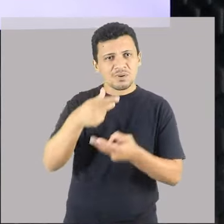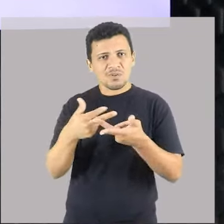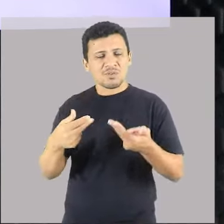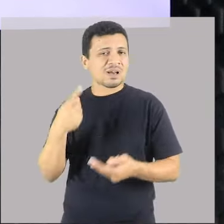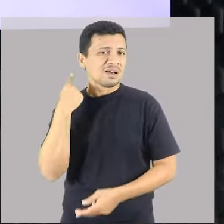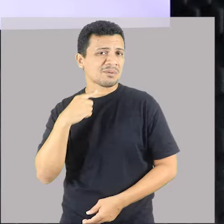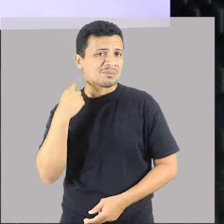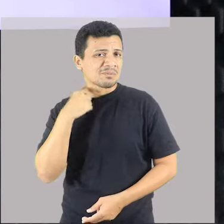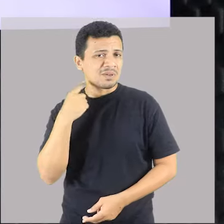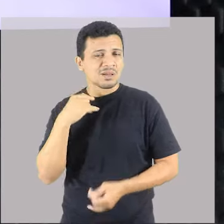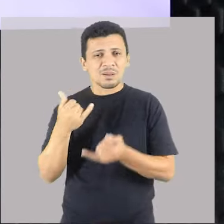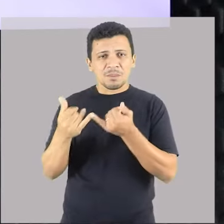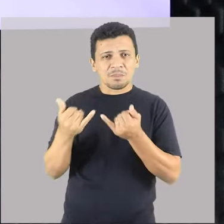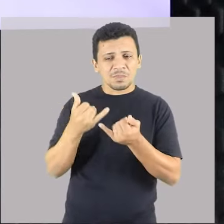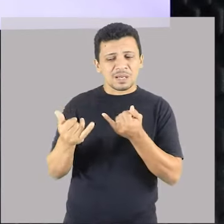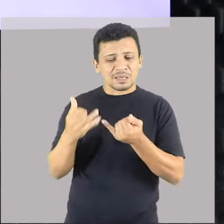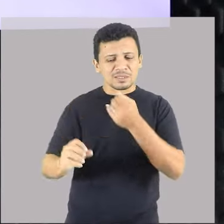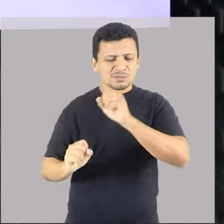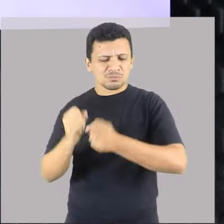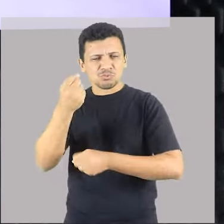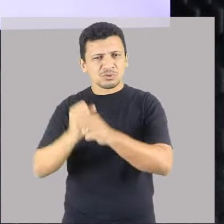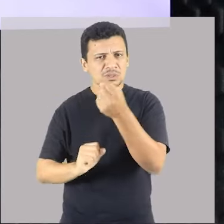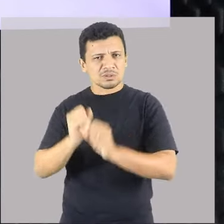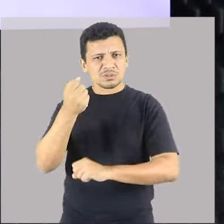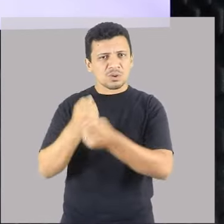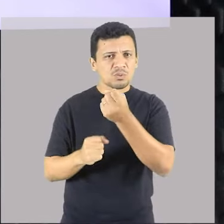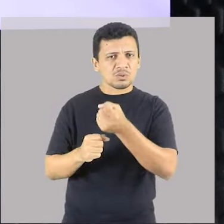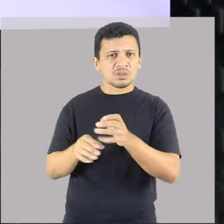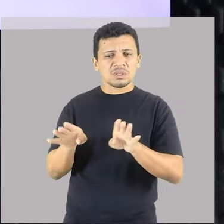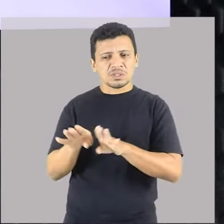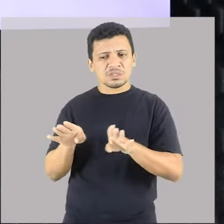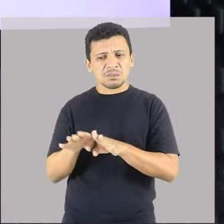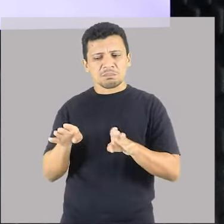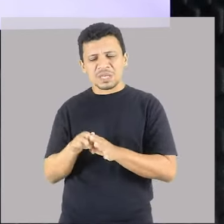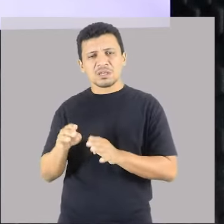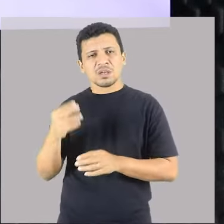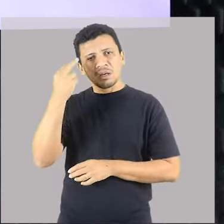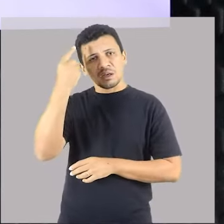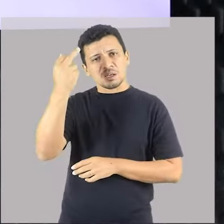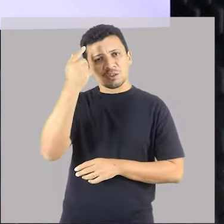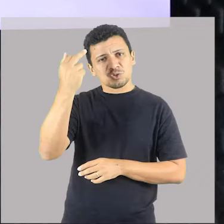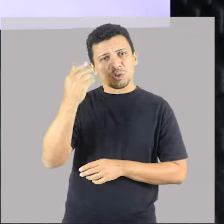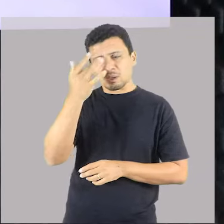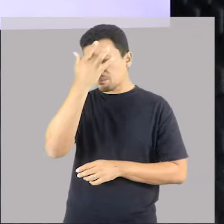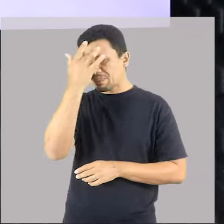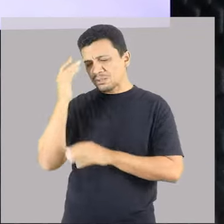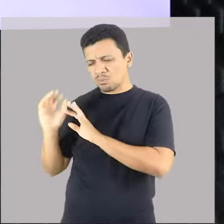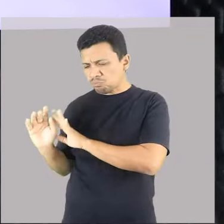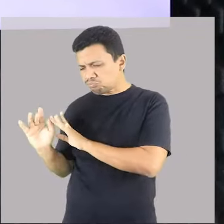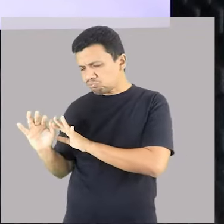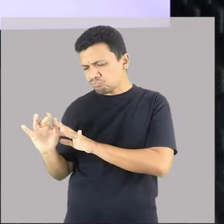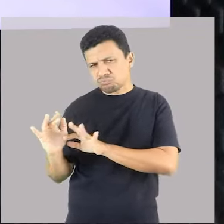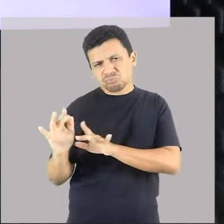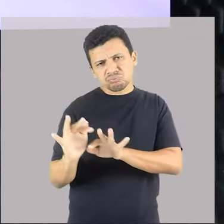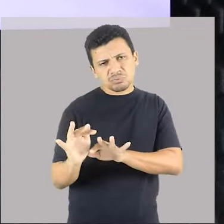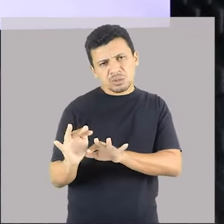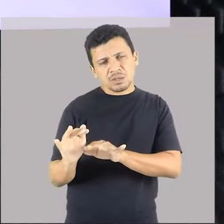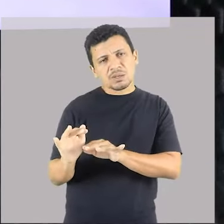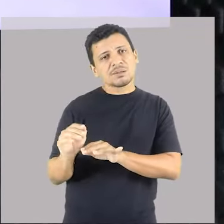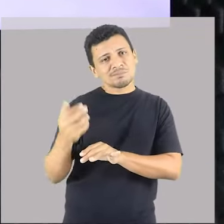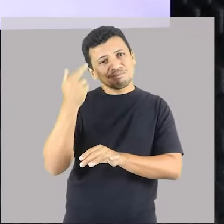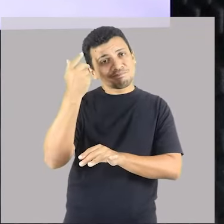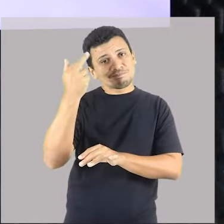parecidos do processo ali de industrialização histórico ocupação histórica do território brasileiro né então a gente vai perceber que esses estados